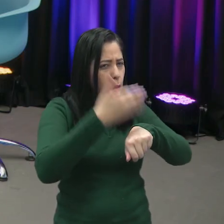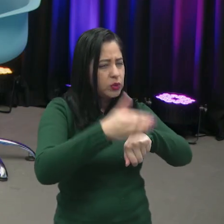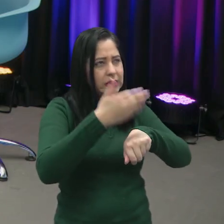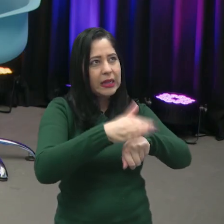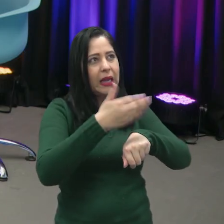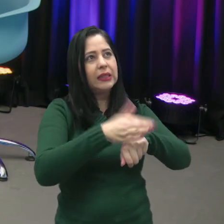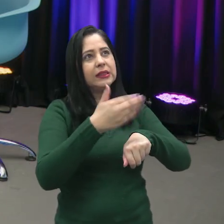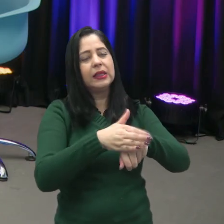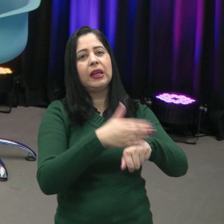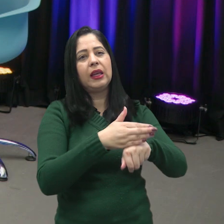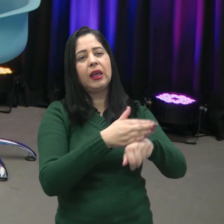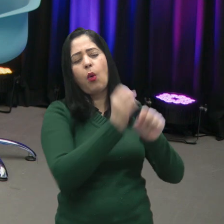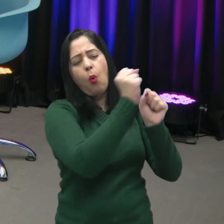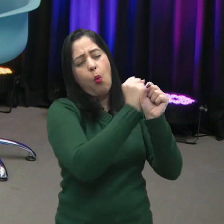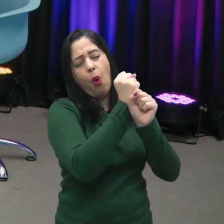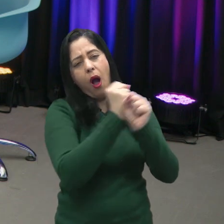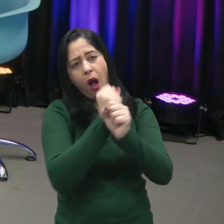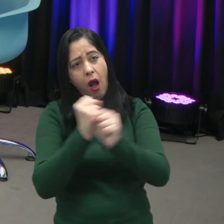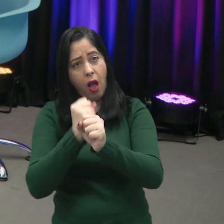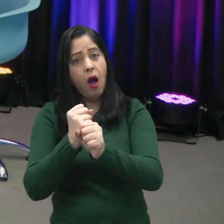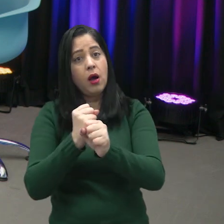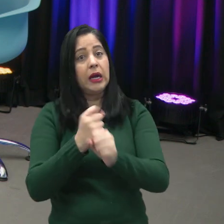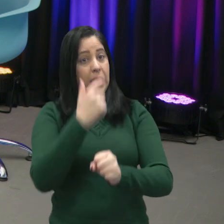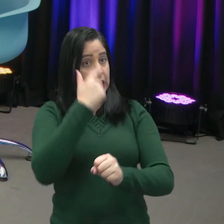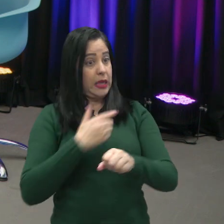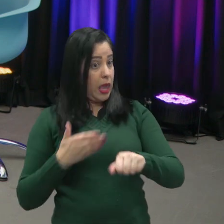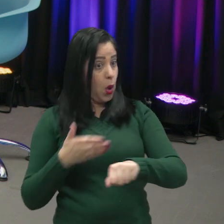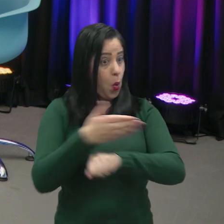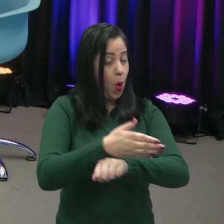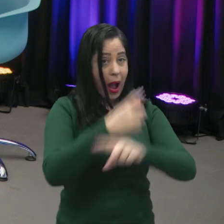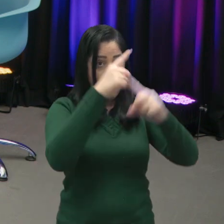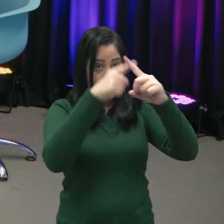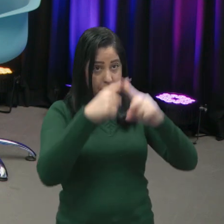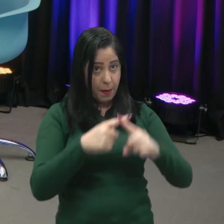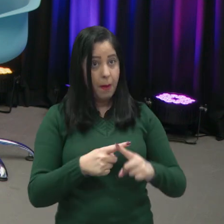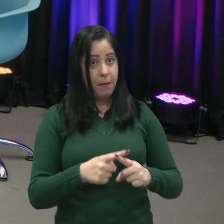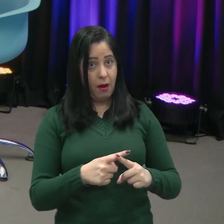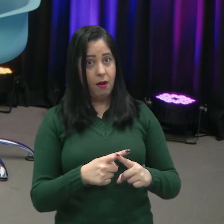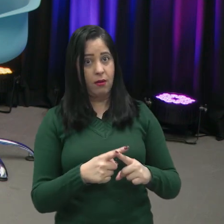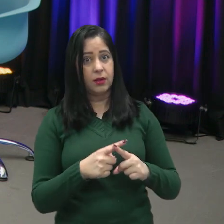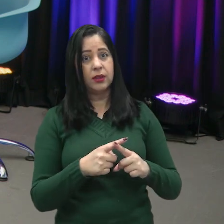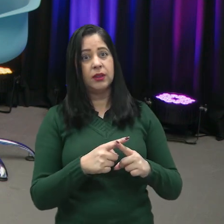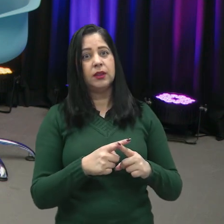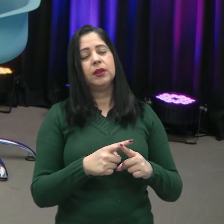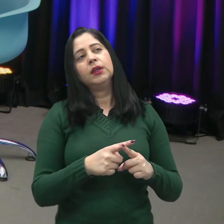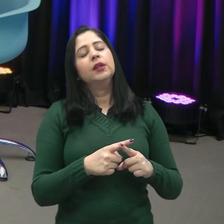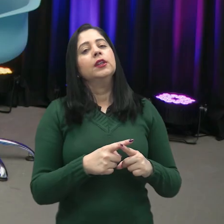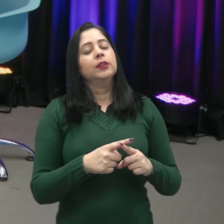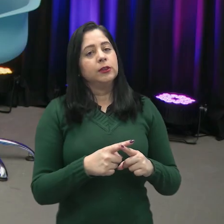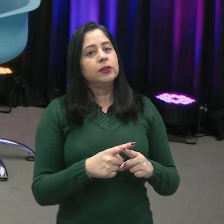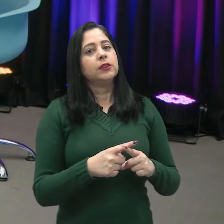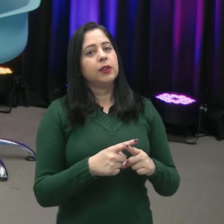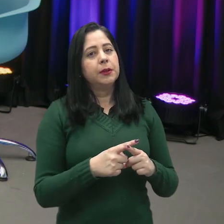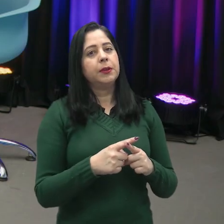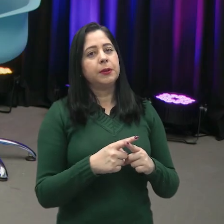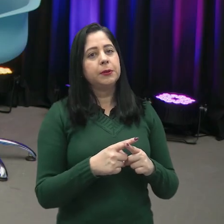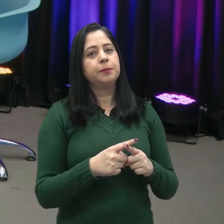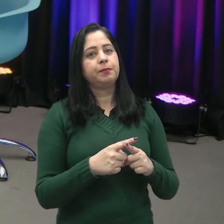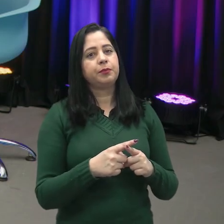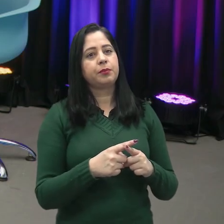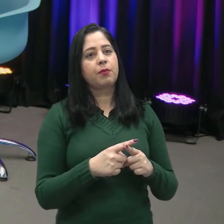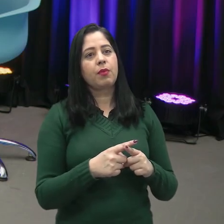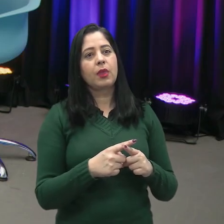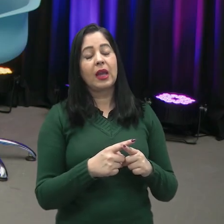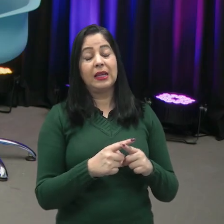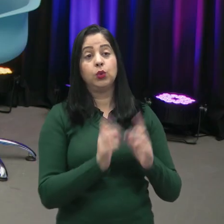karatê Kyokushin por anos, fui competidor, né, por karatê Kyokushin, né? Fui através